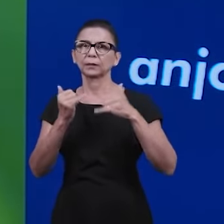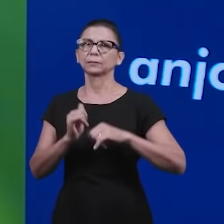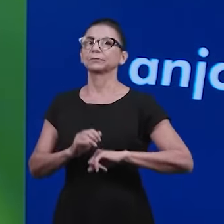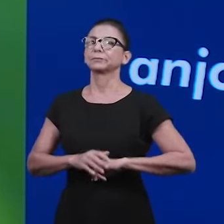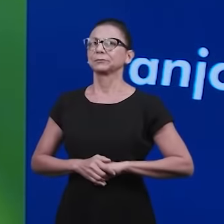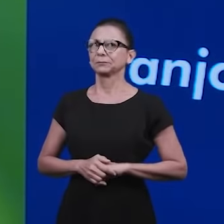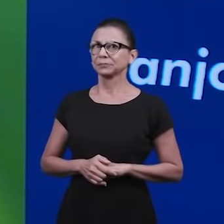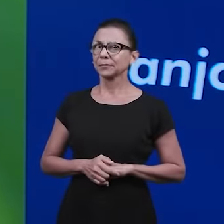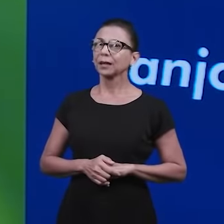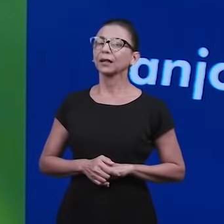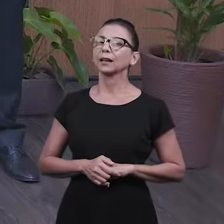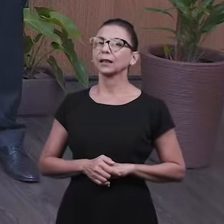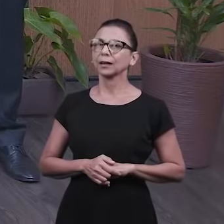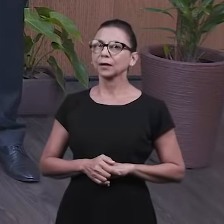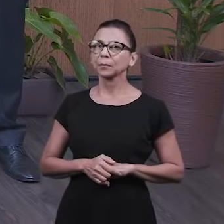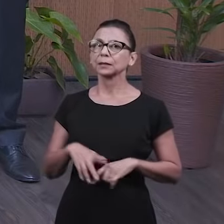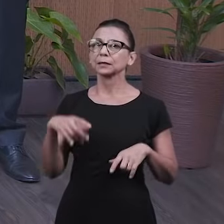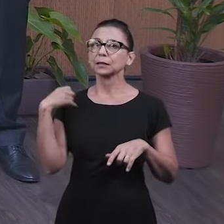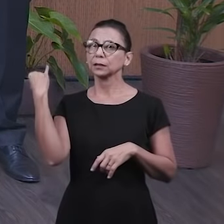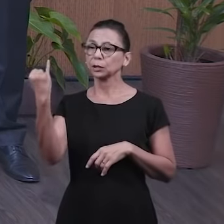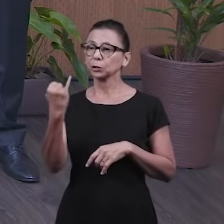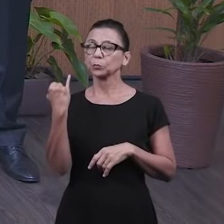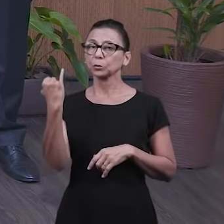estarmos preparados.